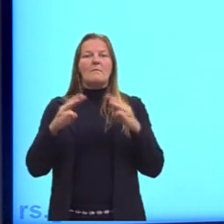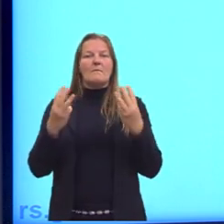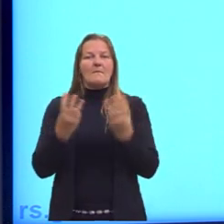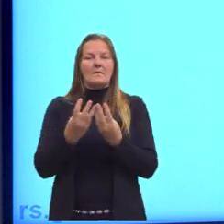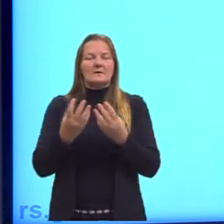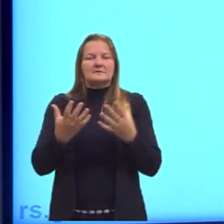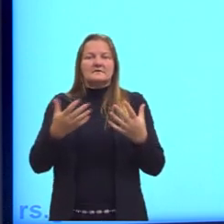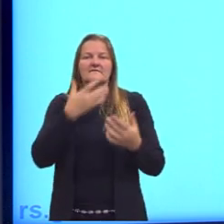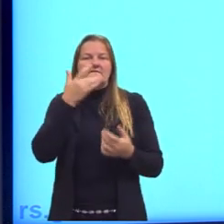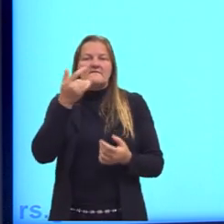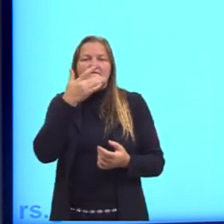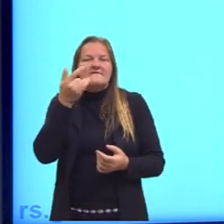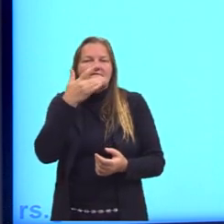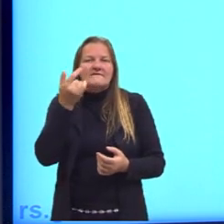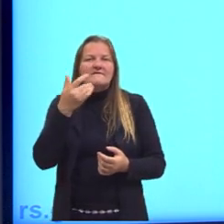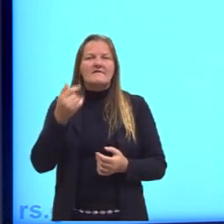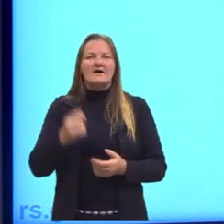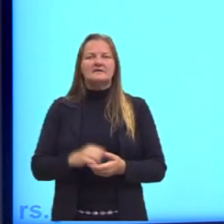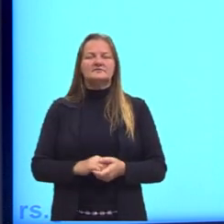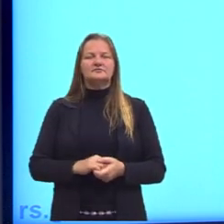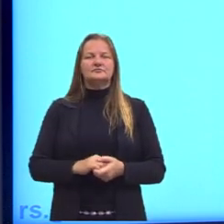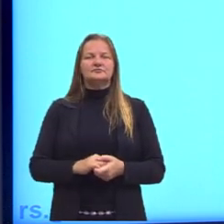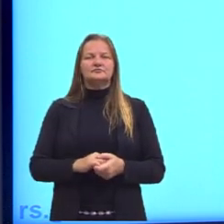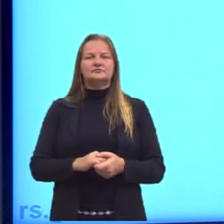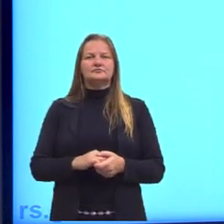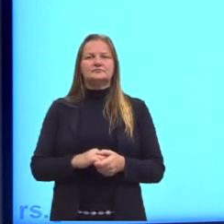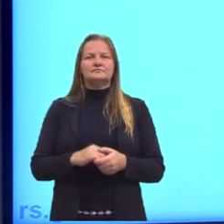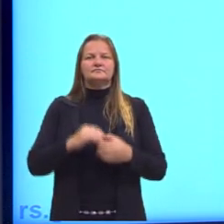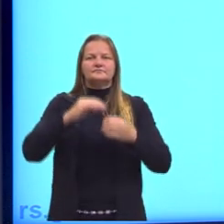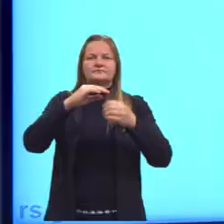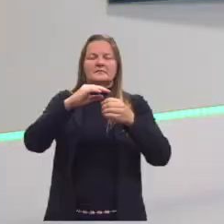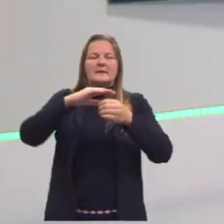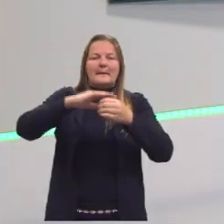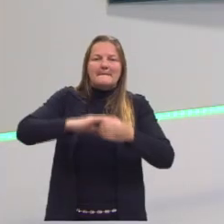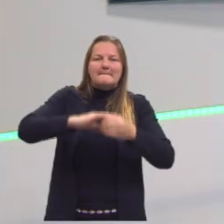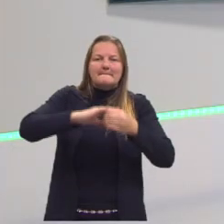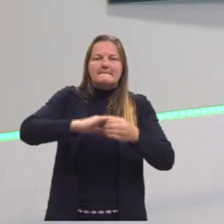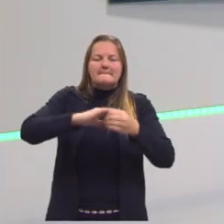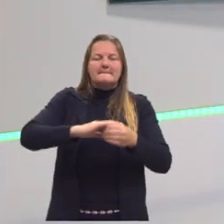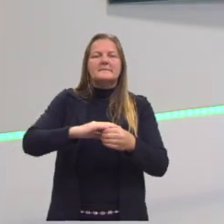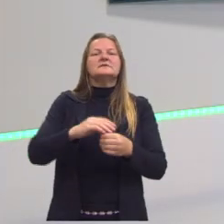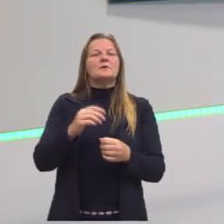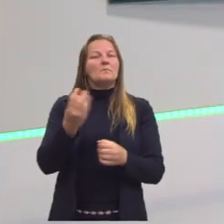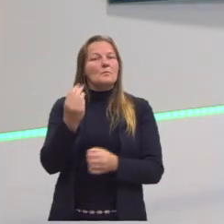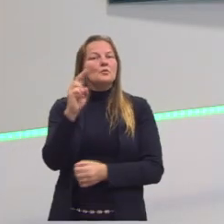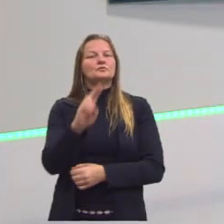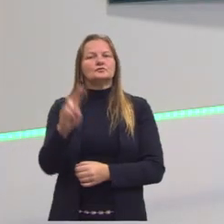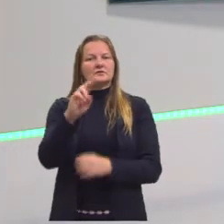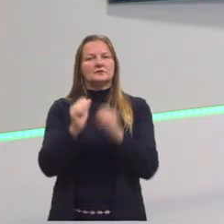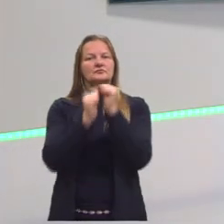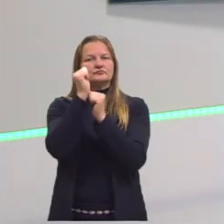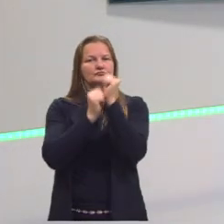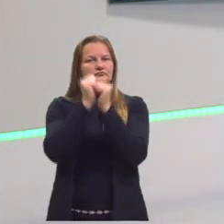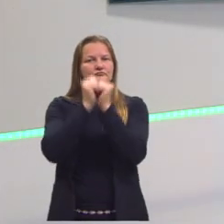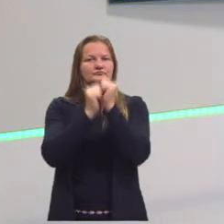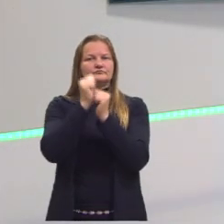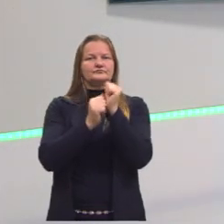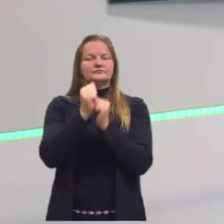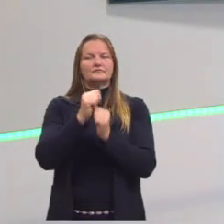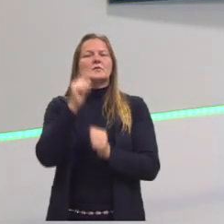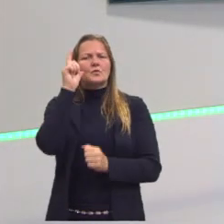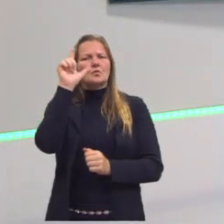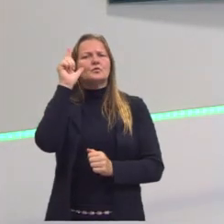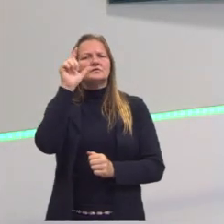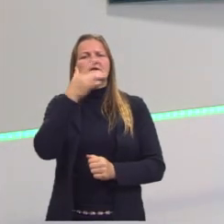facilmente né então a prensa hidráulica ela acaba sendo bastante utilizada na indústria é onde a gente consegue